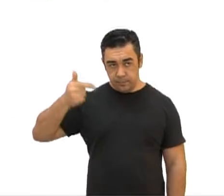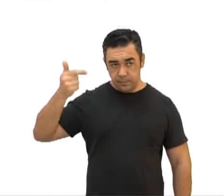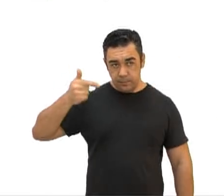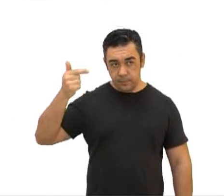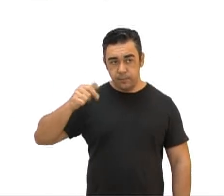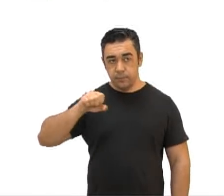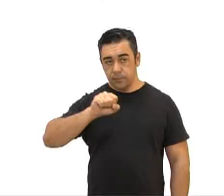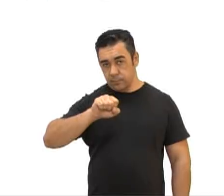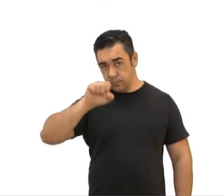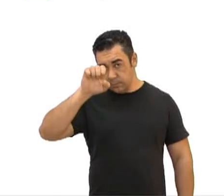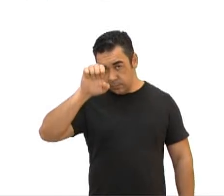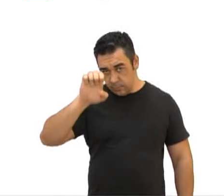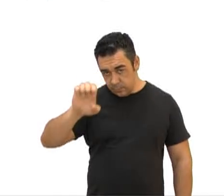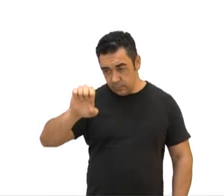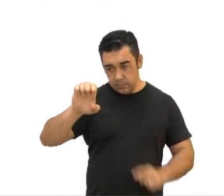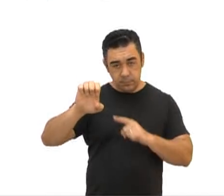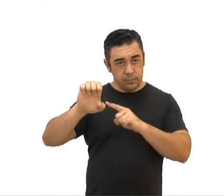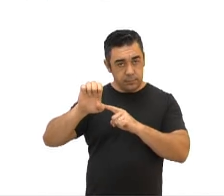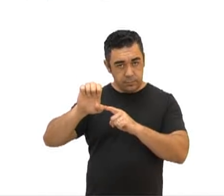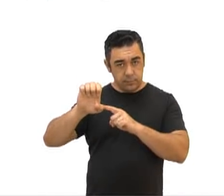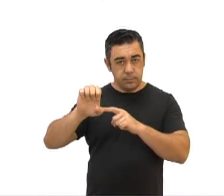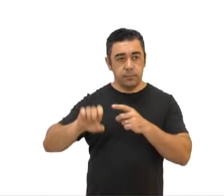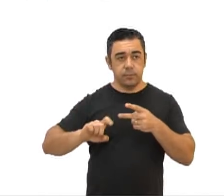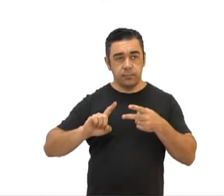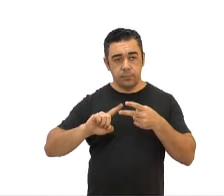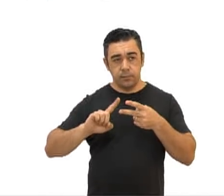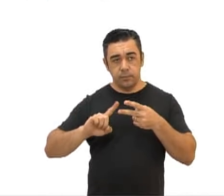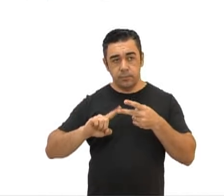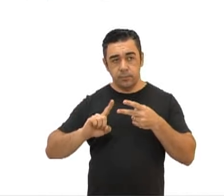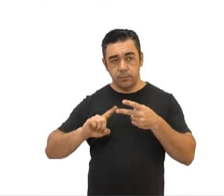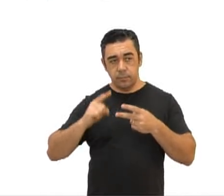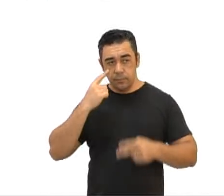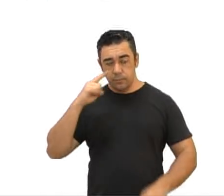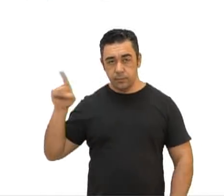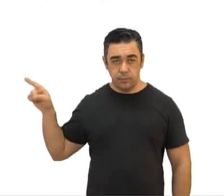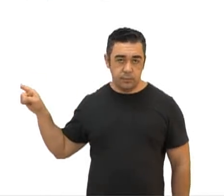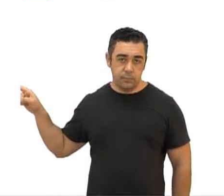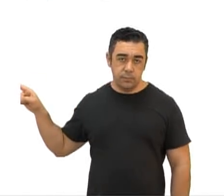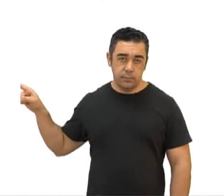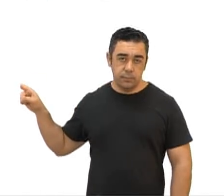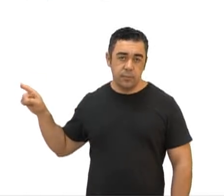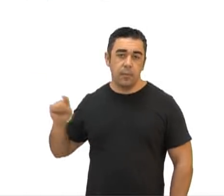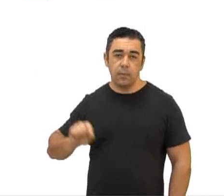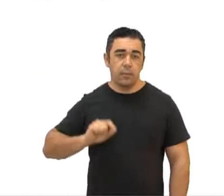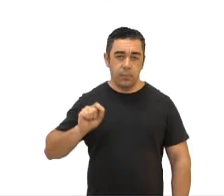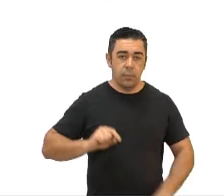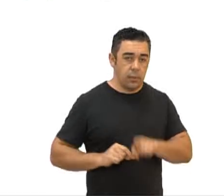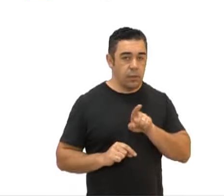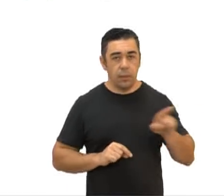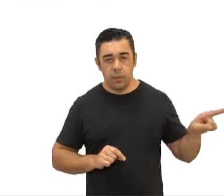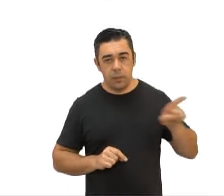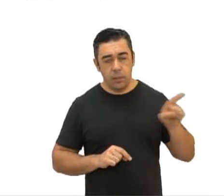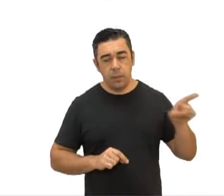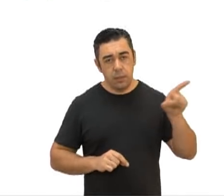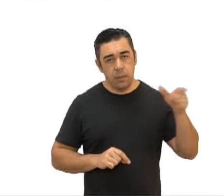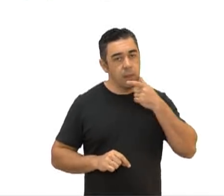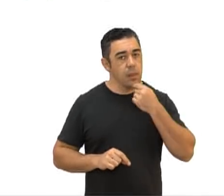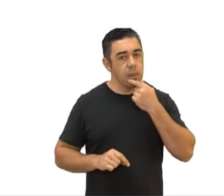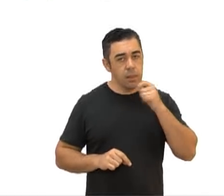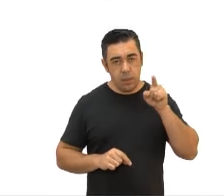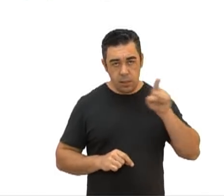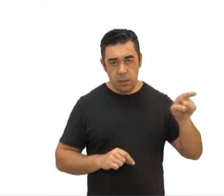segunda frase a gente tem aqui, ó, arrumou-se. Temos aqui, né, quem que arrumou-se? Provavelmente é ele ou